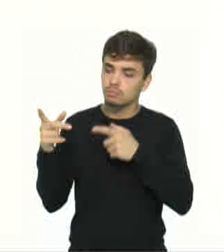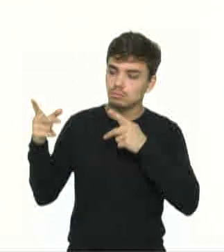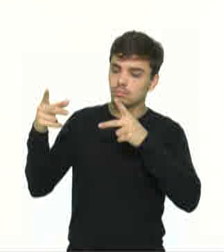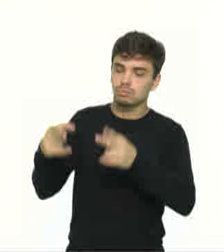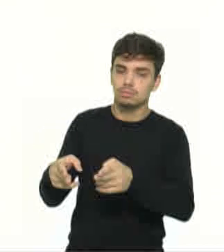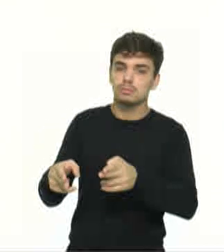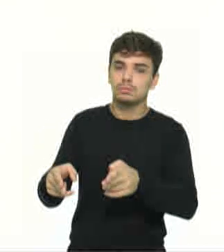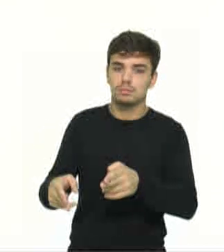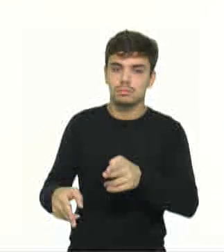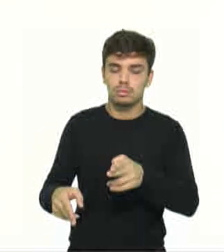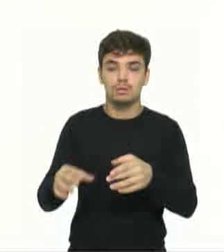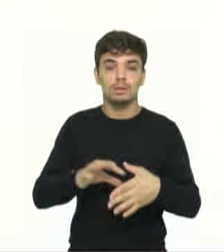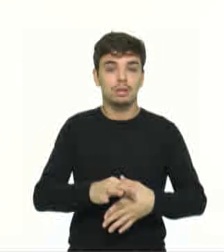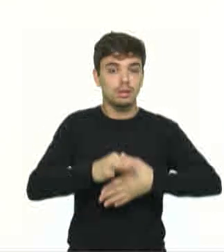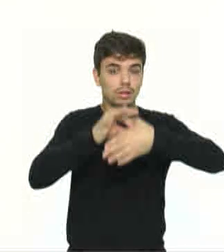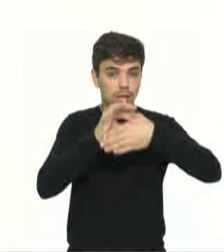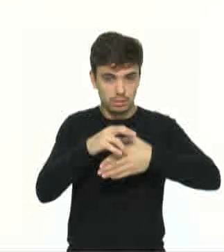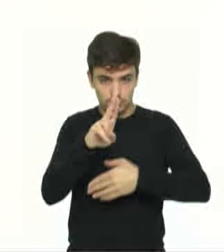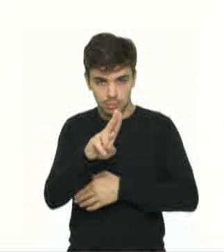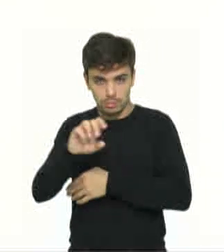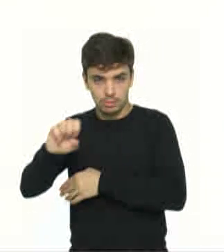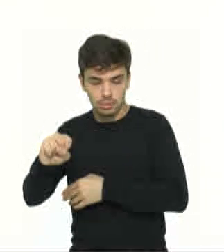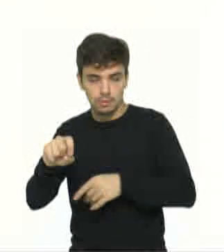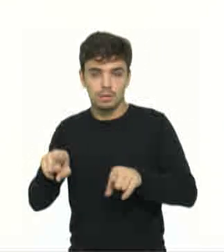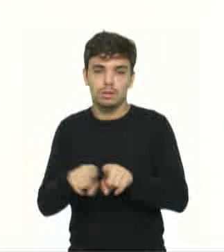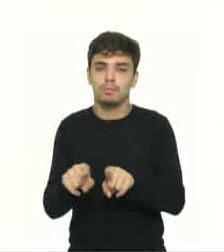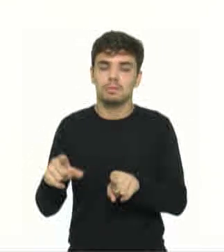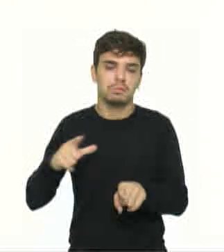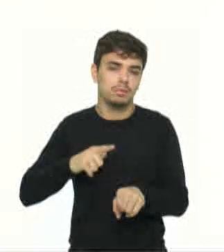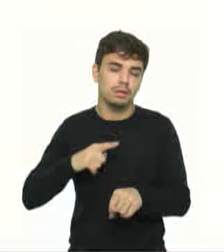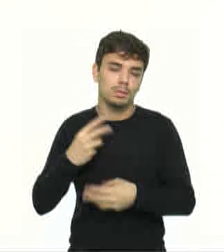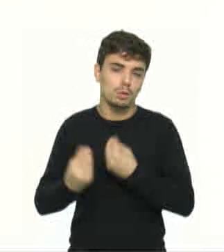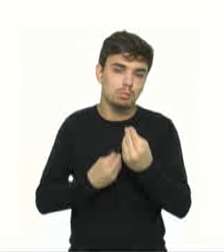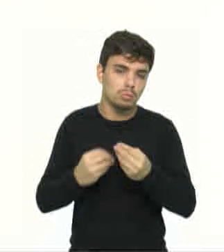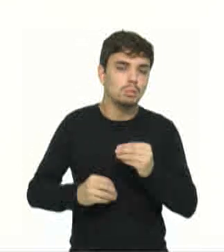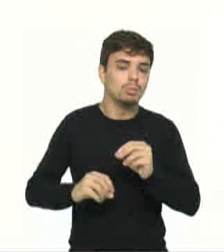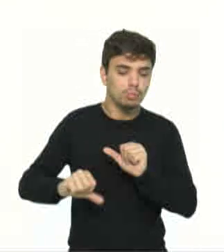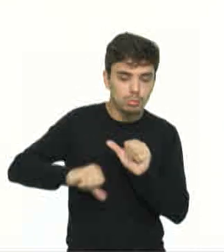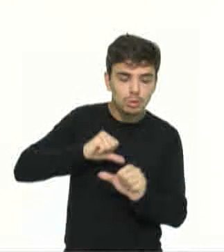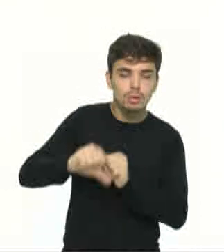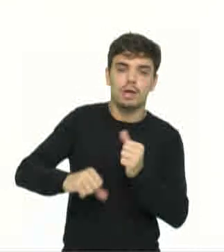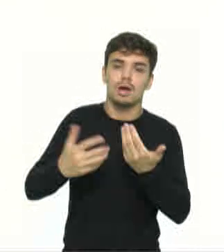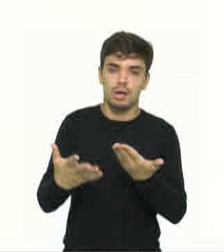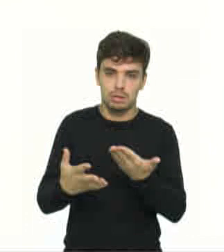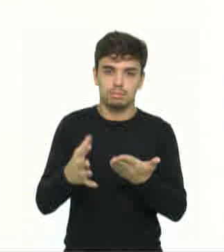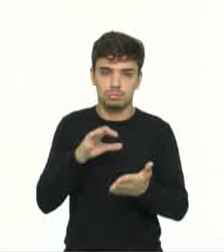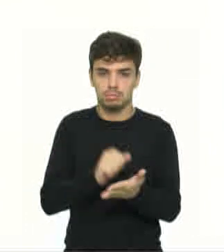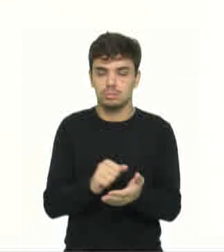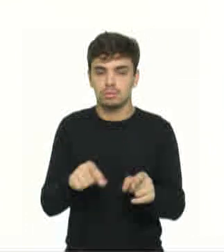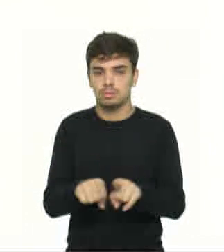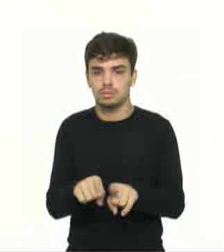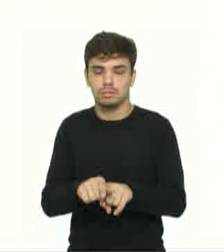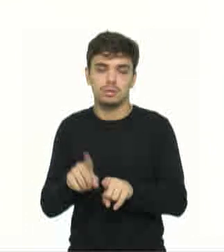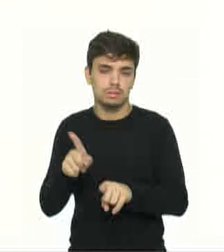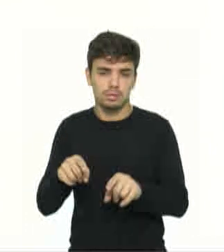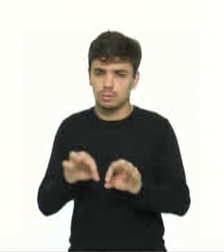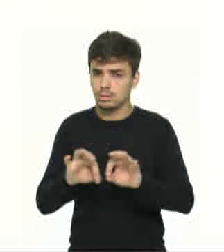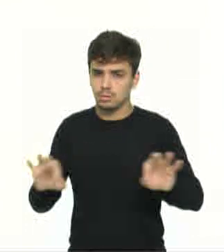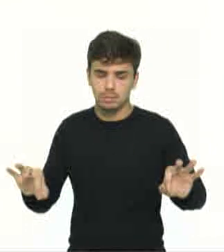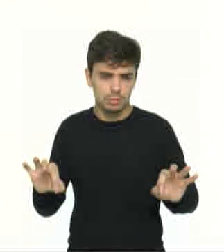Os líderes soviéticos não tiveram nem a originalidade de mudar o registro, a doutrina de Khrushchev foi simplesmente